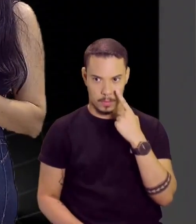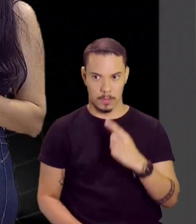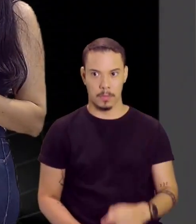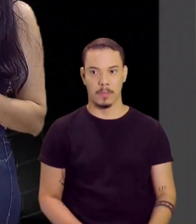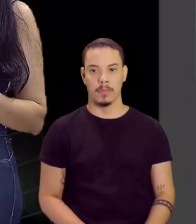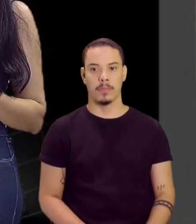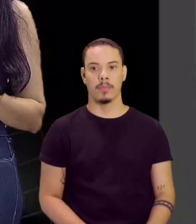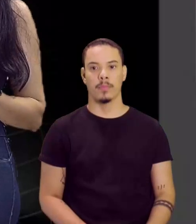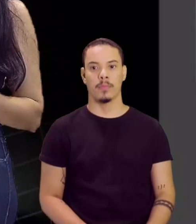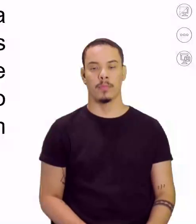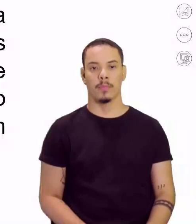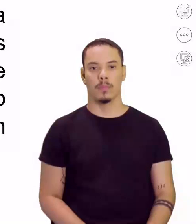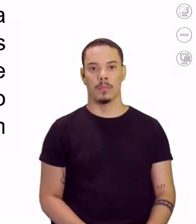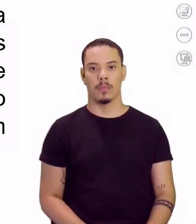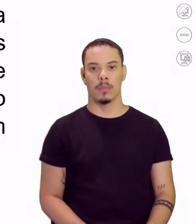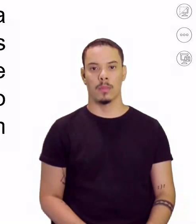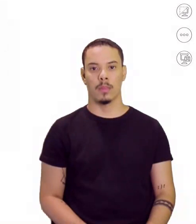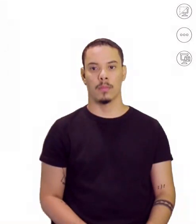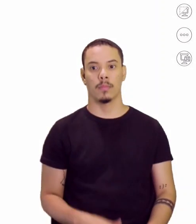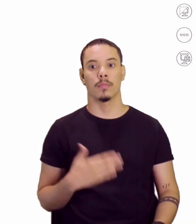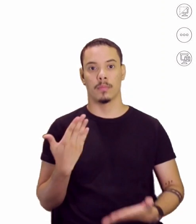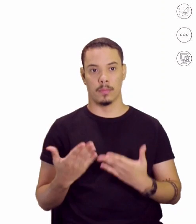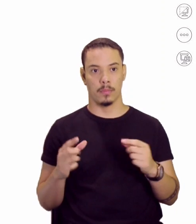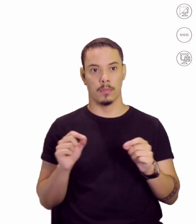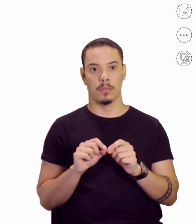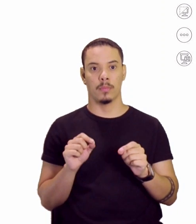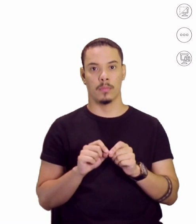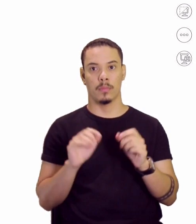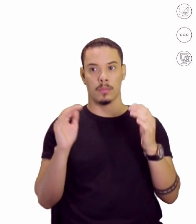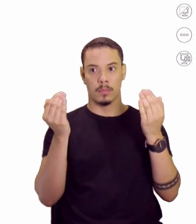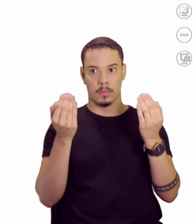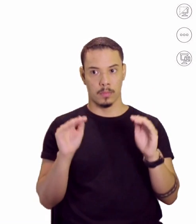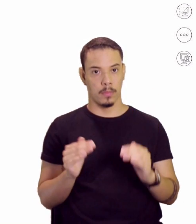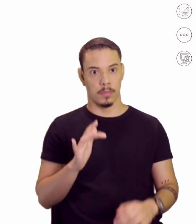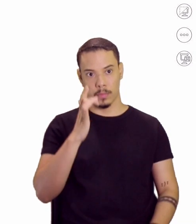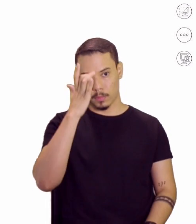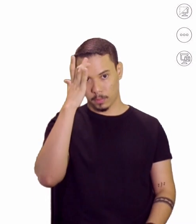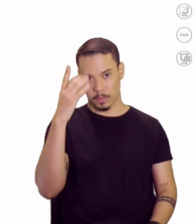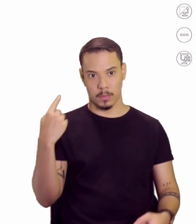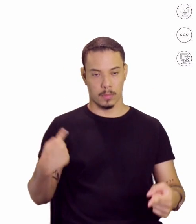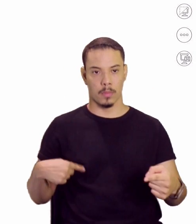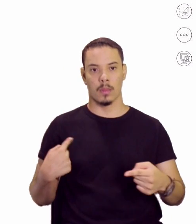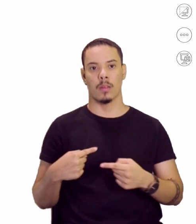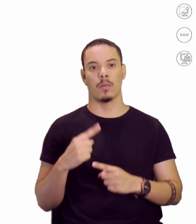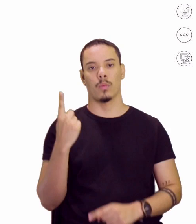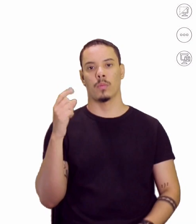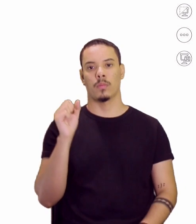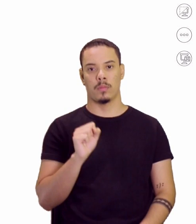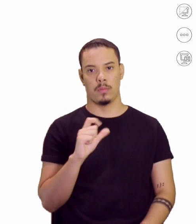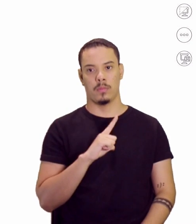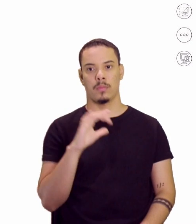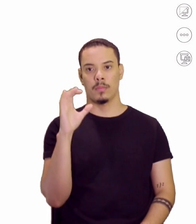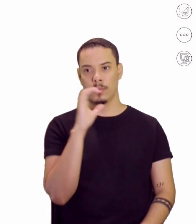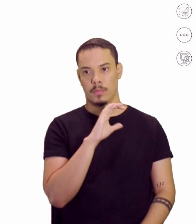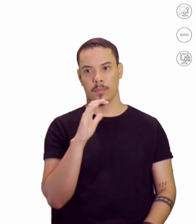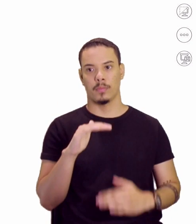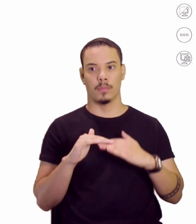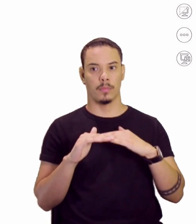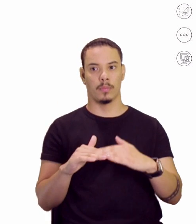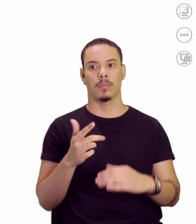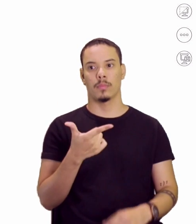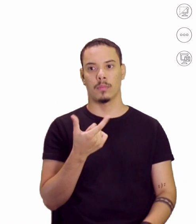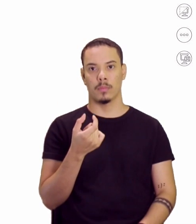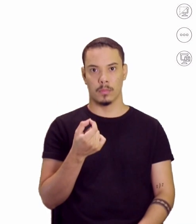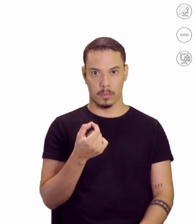olha só. Então, escrevendo essa análise para vocês, fácil, né? Tá ali, ó, durante 1 segundo, Isso. ele se move com a velocidade constante de